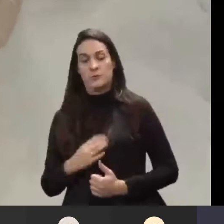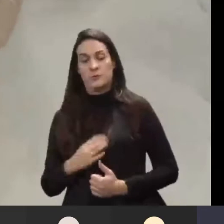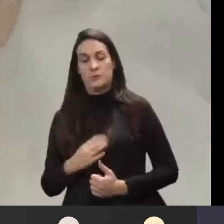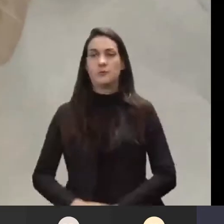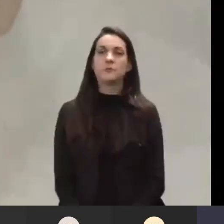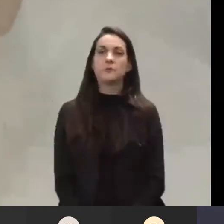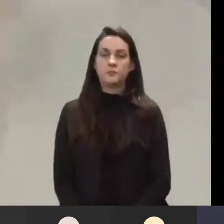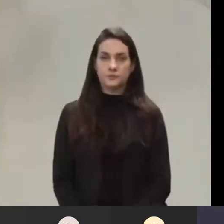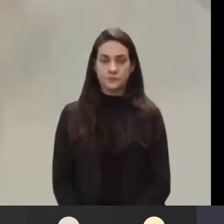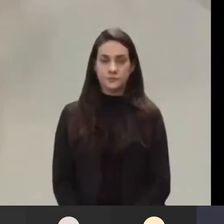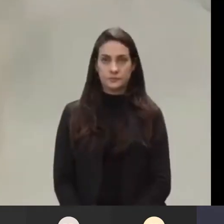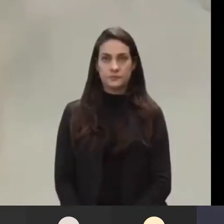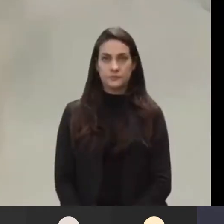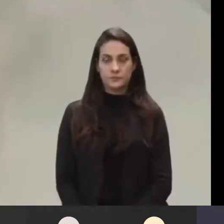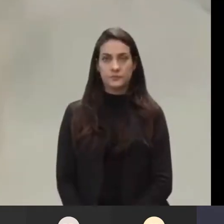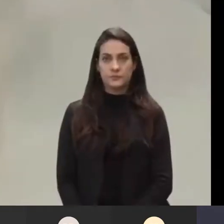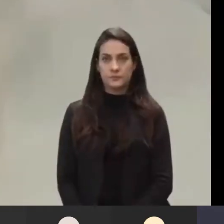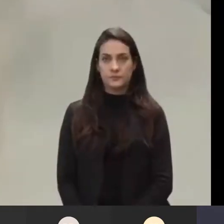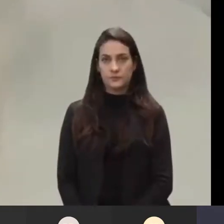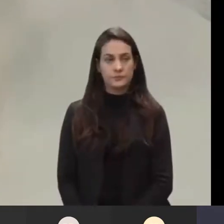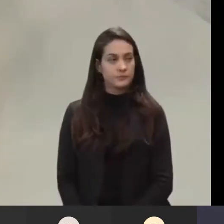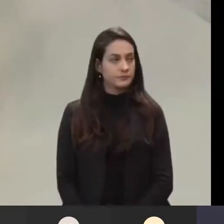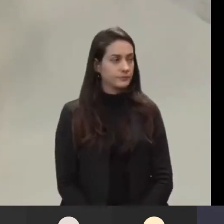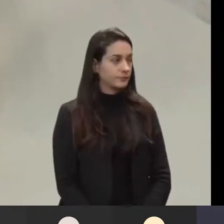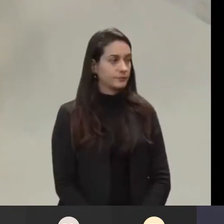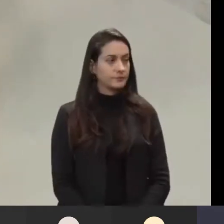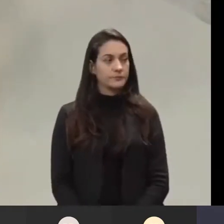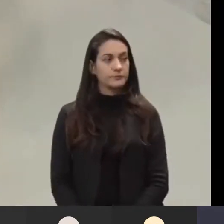3, o que é o 4.